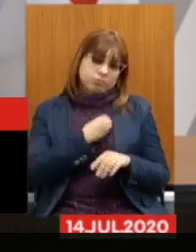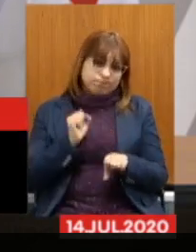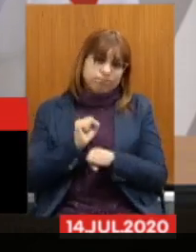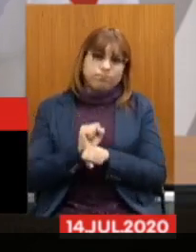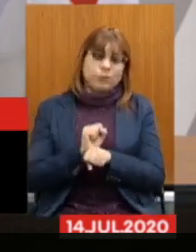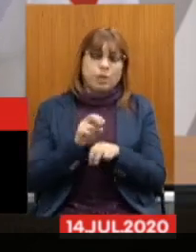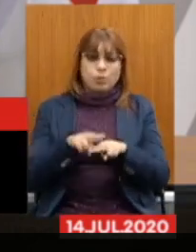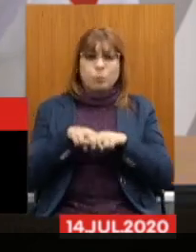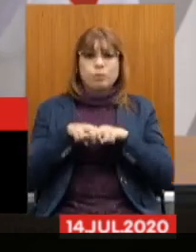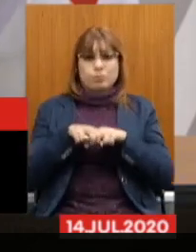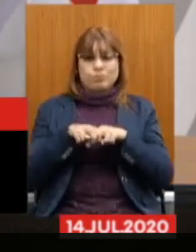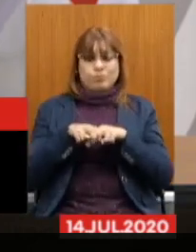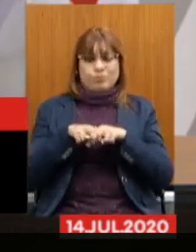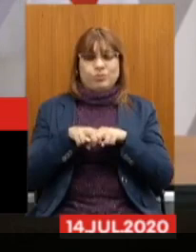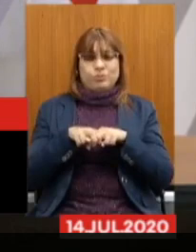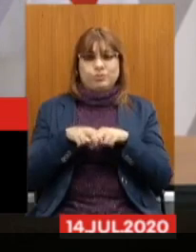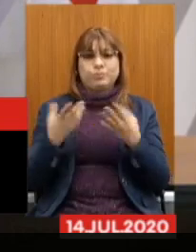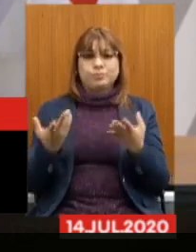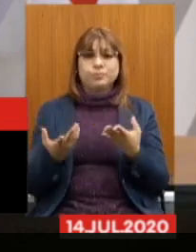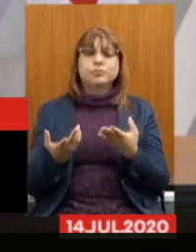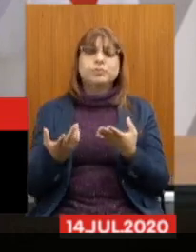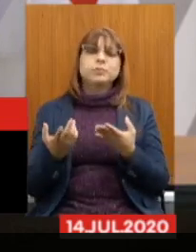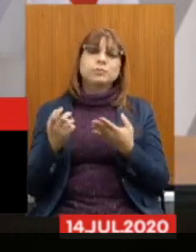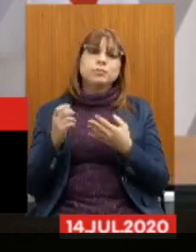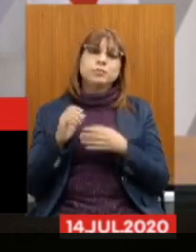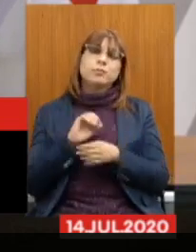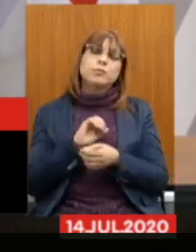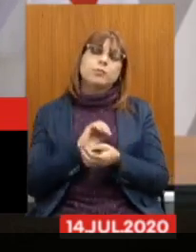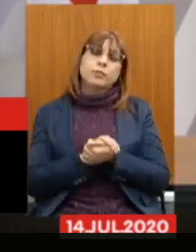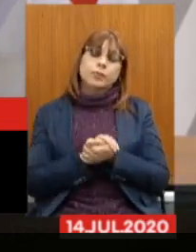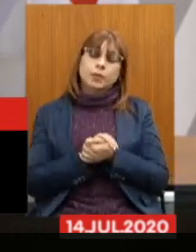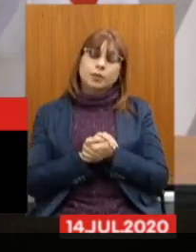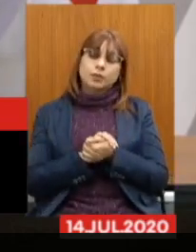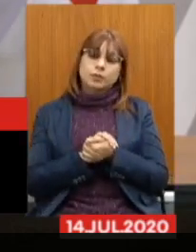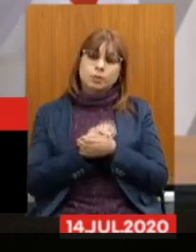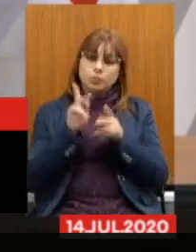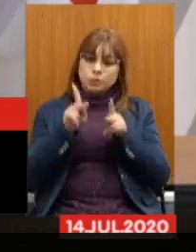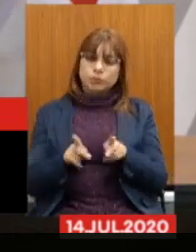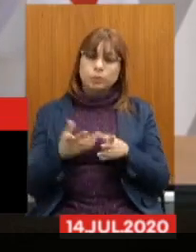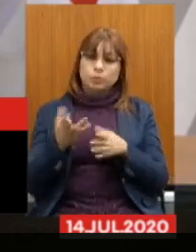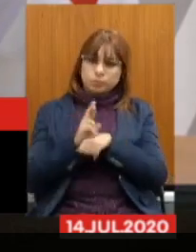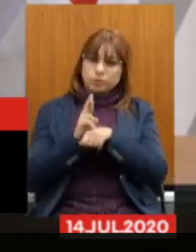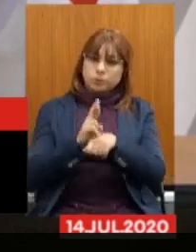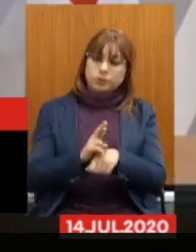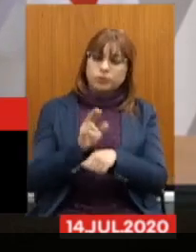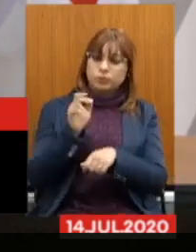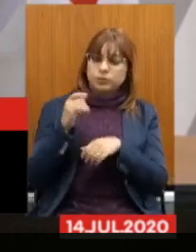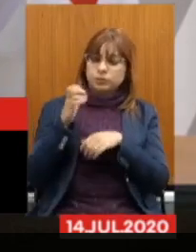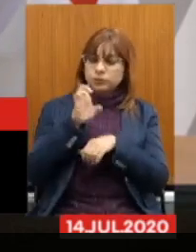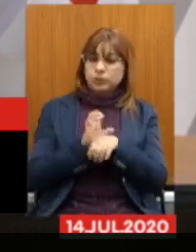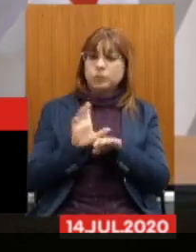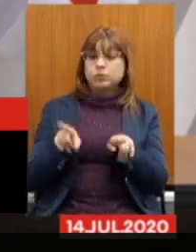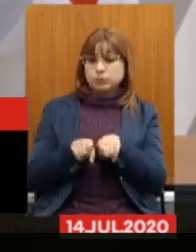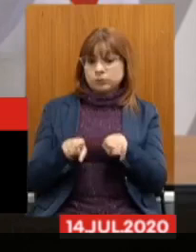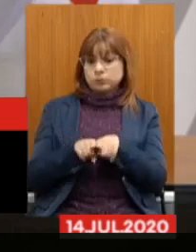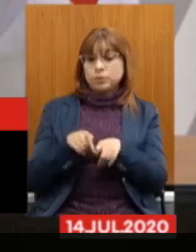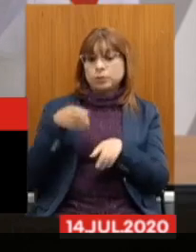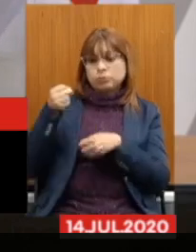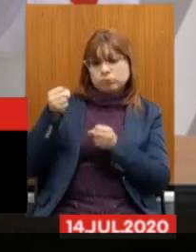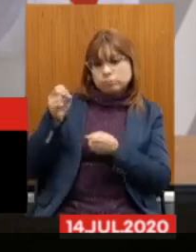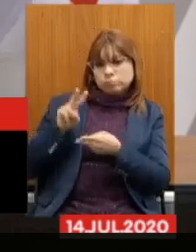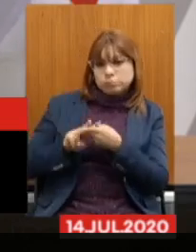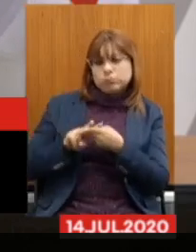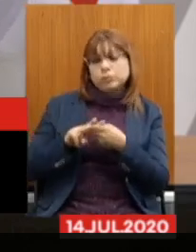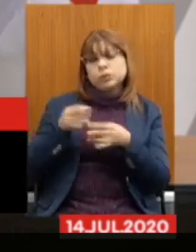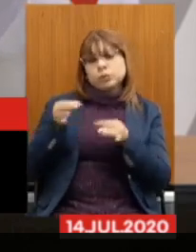ação do Estado, Estado esse representado pelos seus servidores. Ainda assim, o sistema prisional,